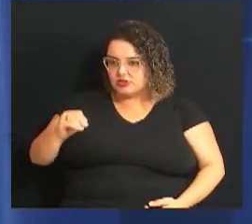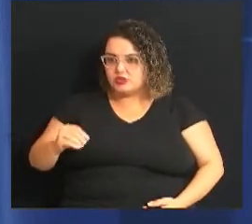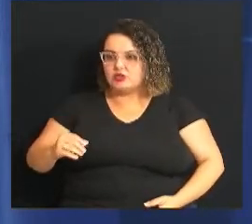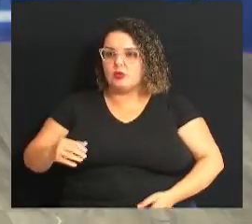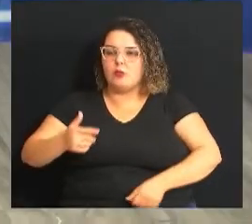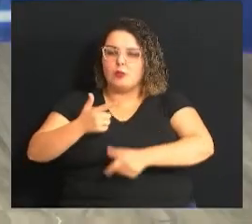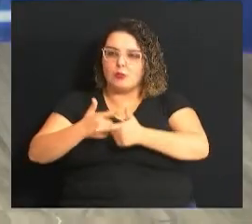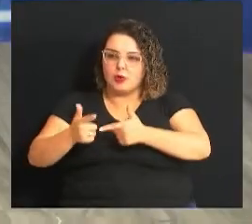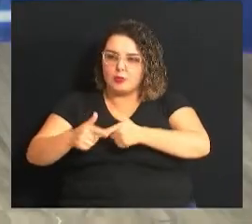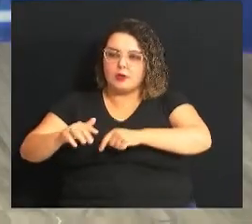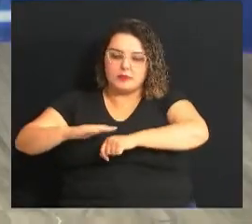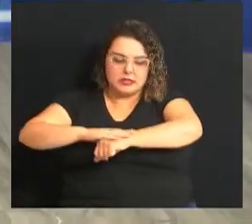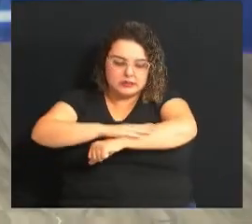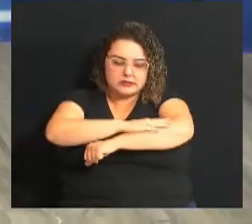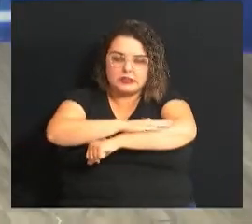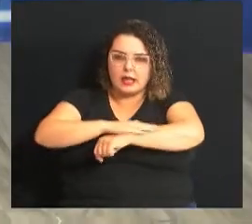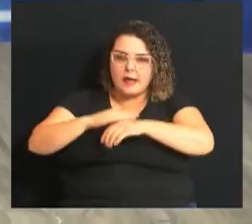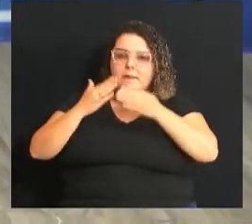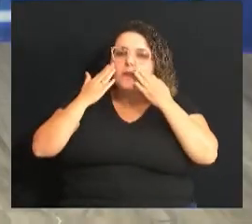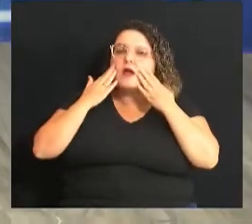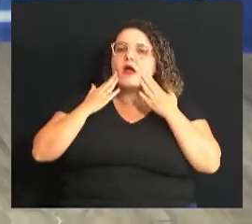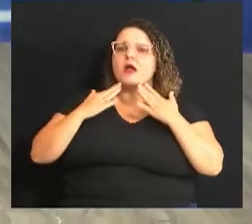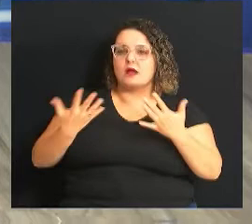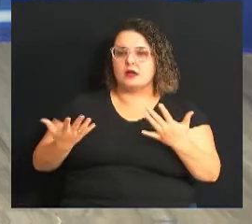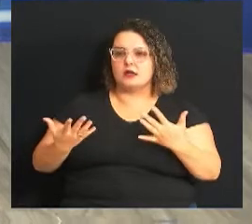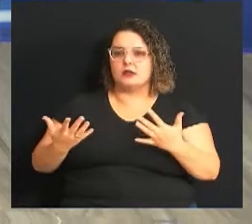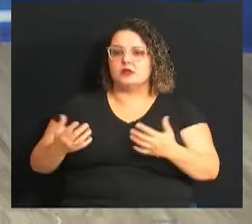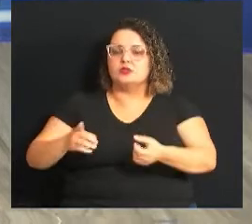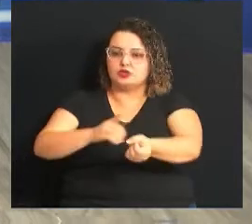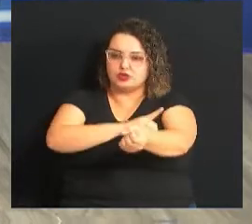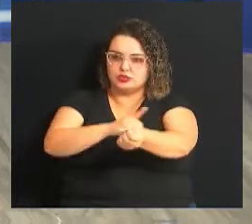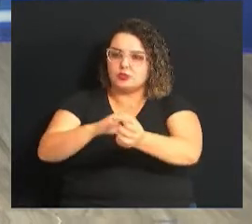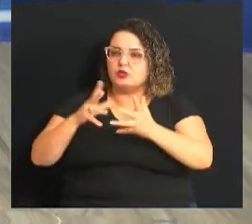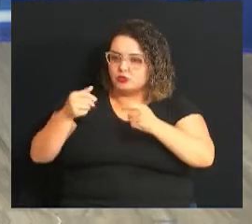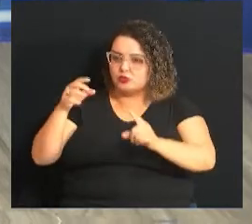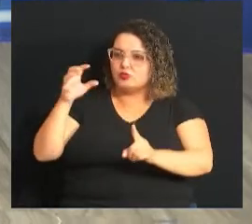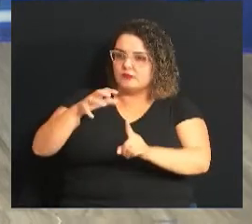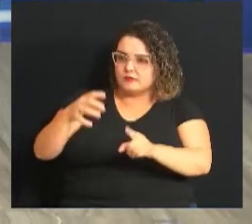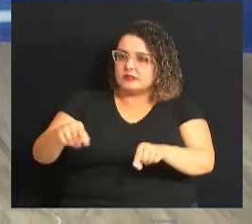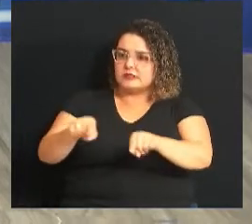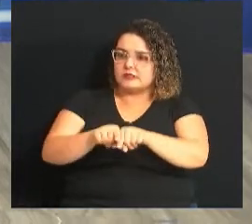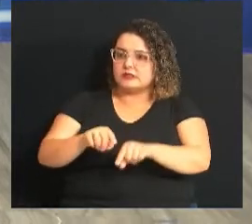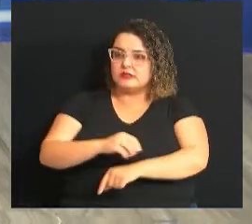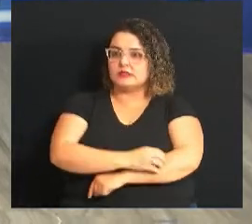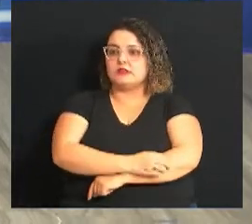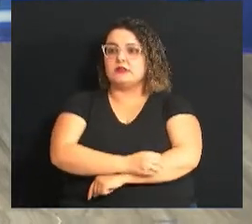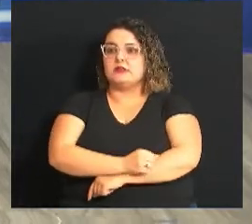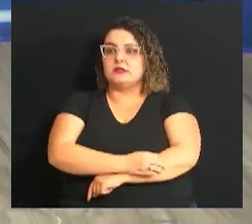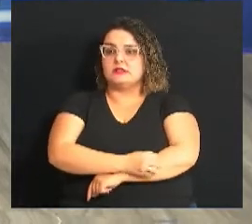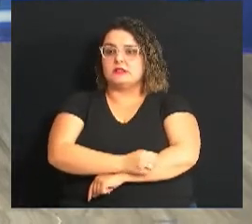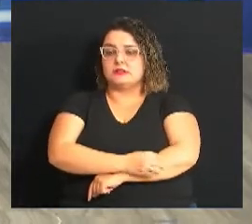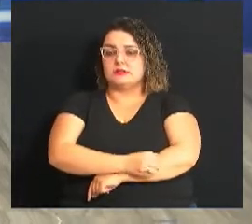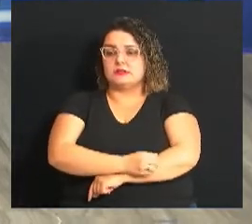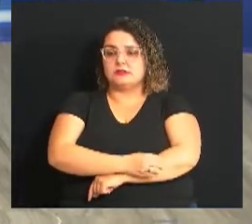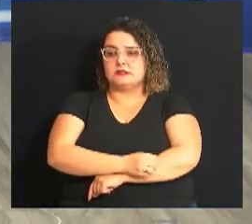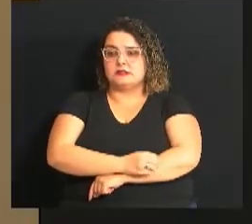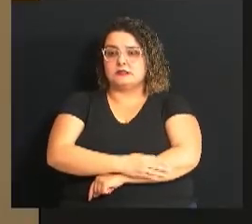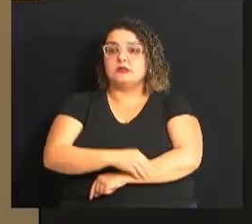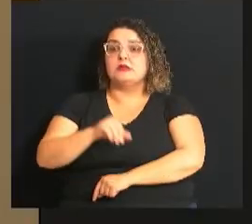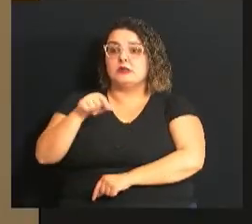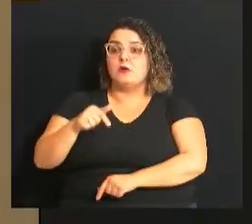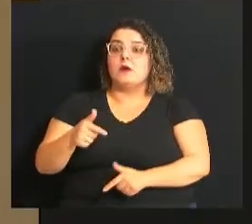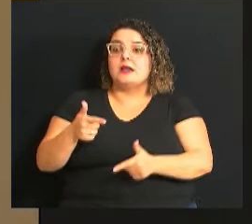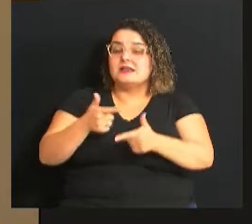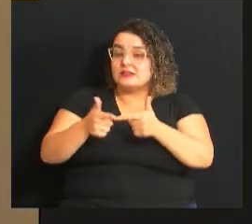diabetes também. Tudo influencia aí nesse sentido? Então, essas complicações estão mais